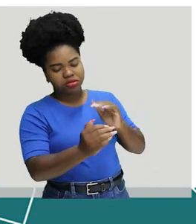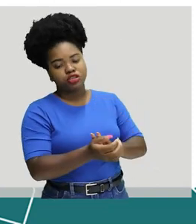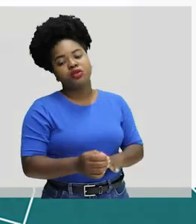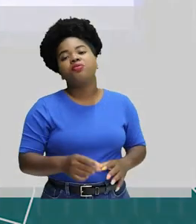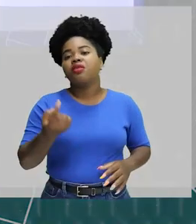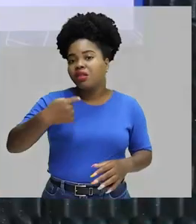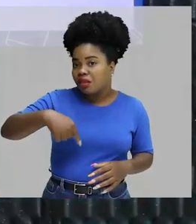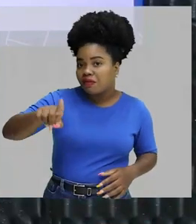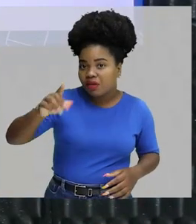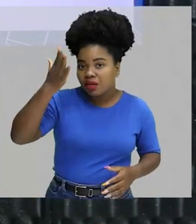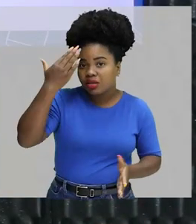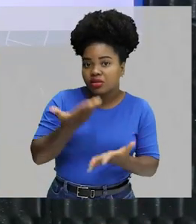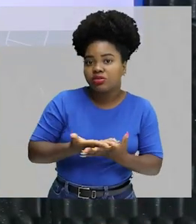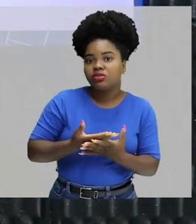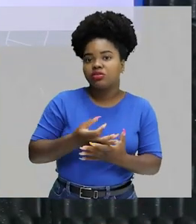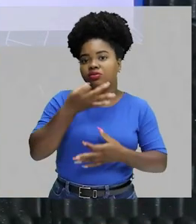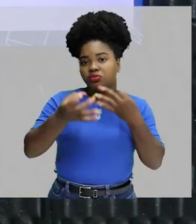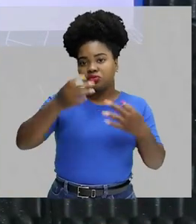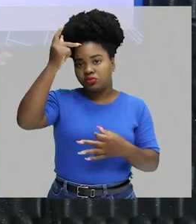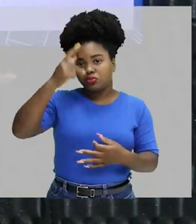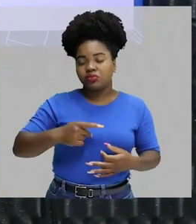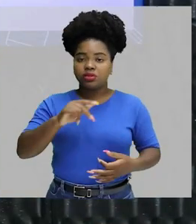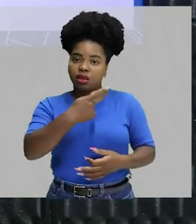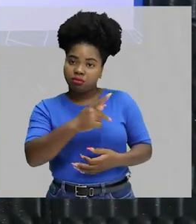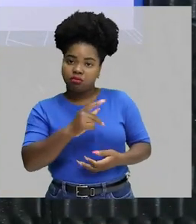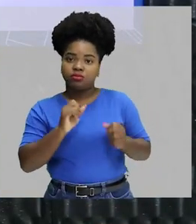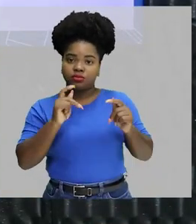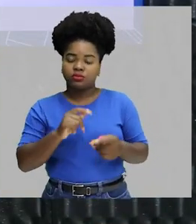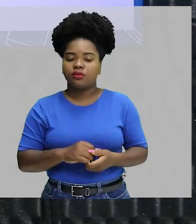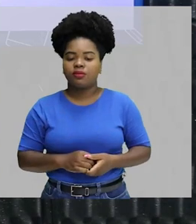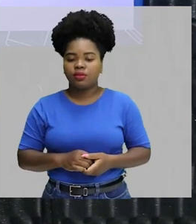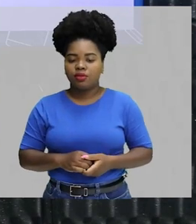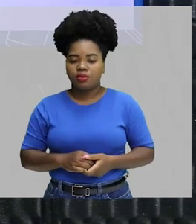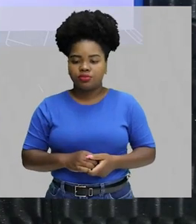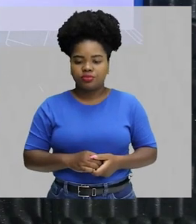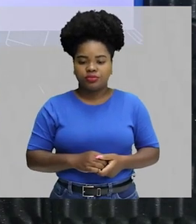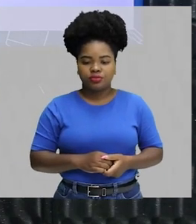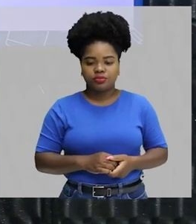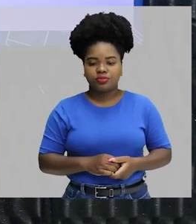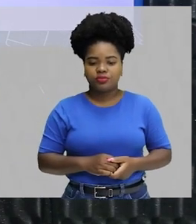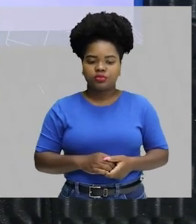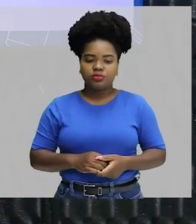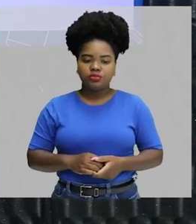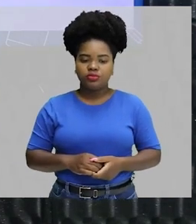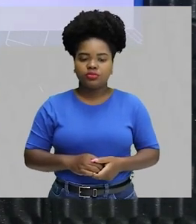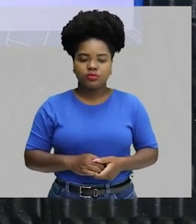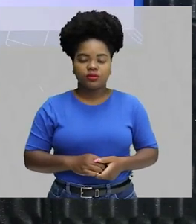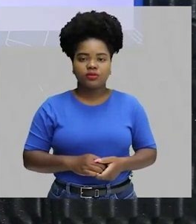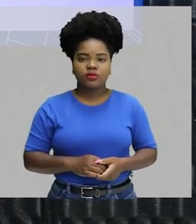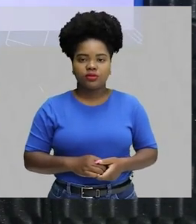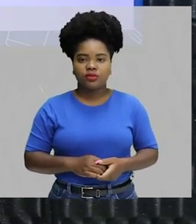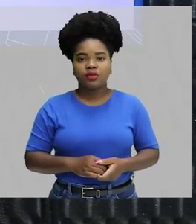frente na busca de conquistar os seus objetivos certo então assim chuchu muitos